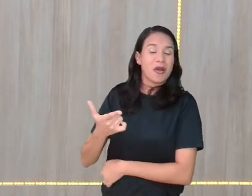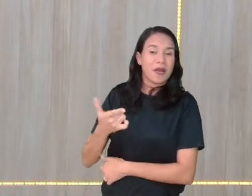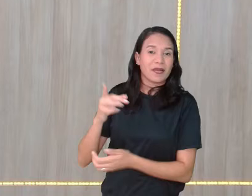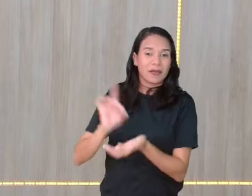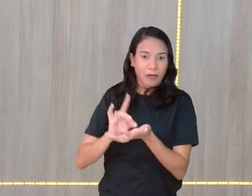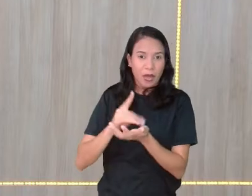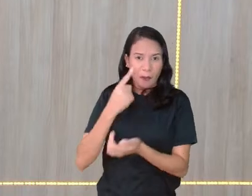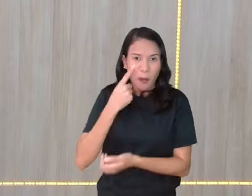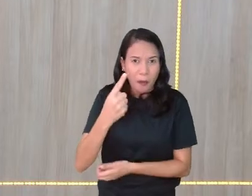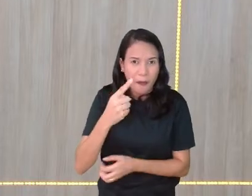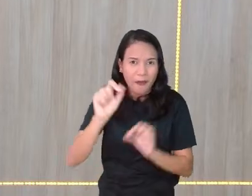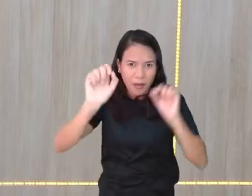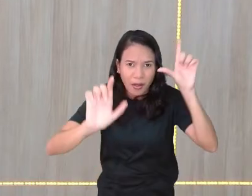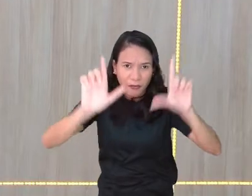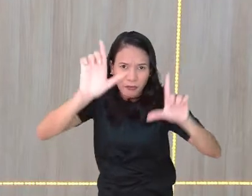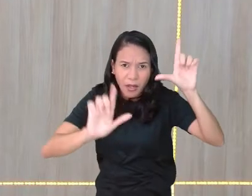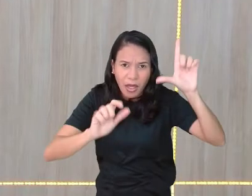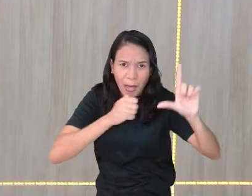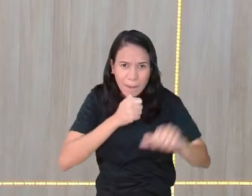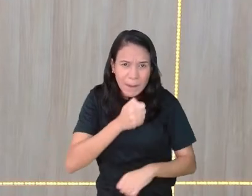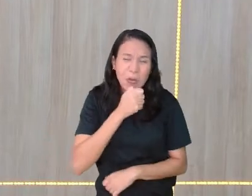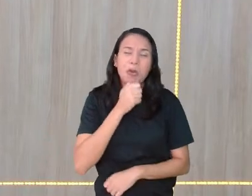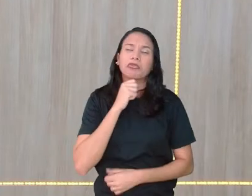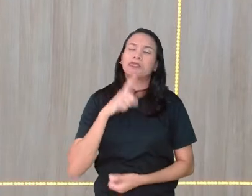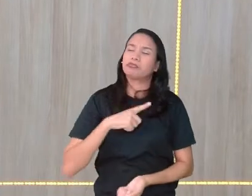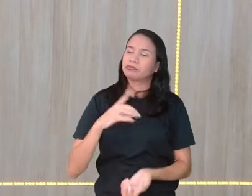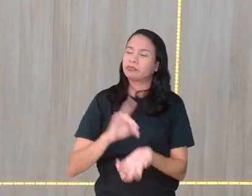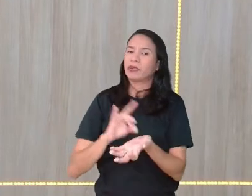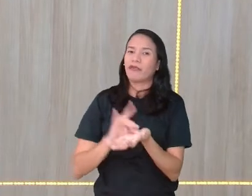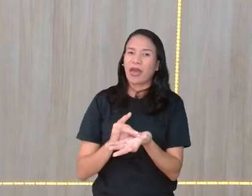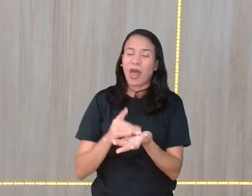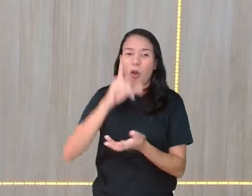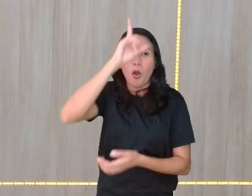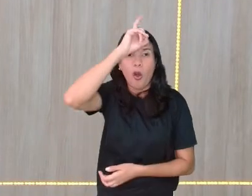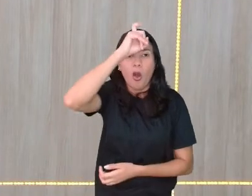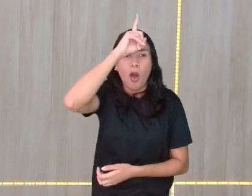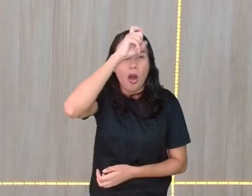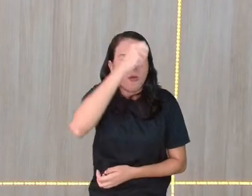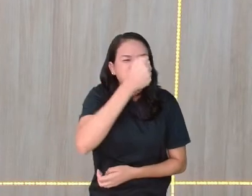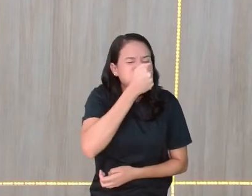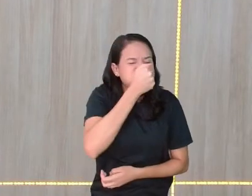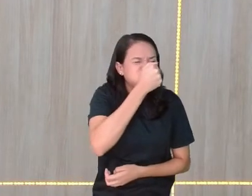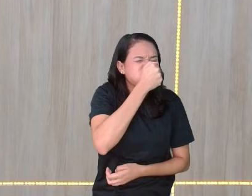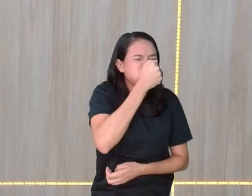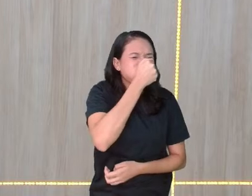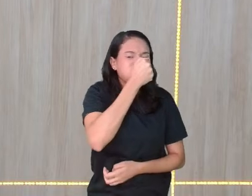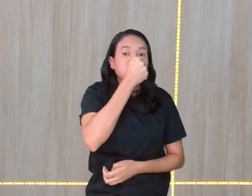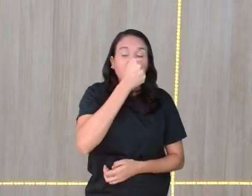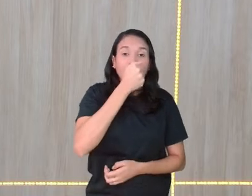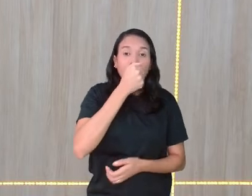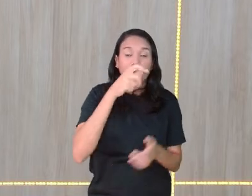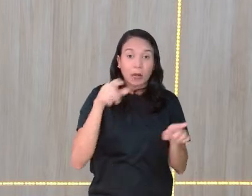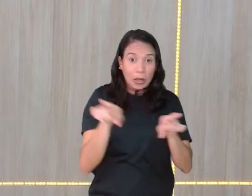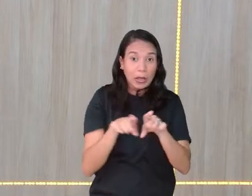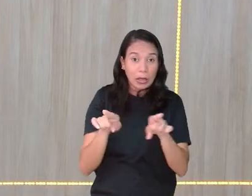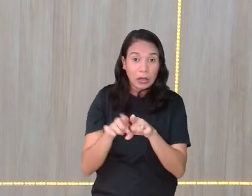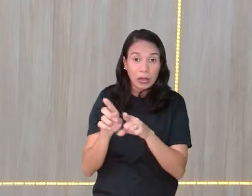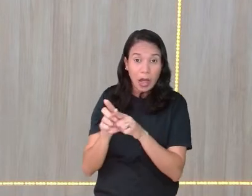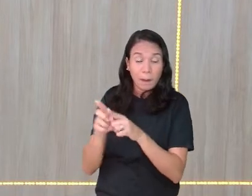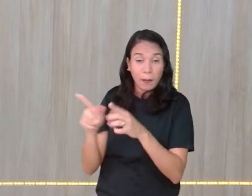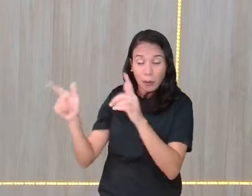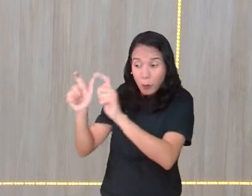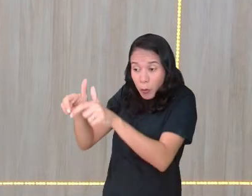os repórteres aí e ver direto a questão dos hospitais superlotados, os postos de